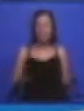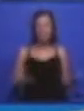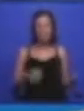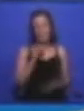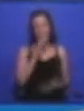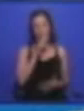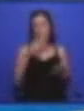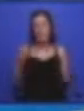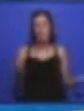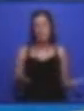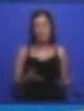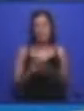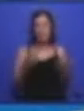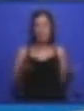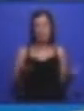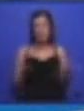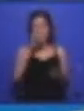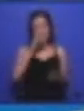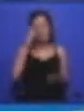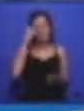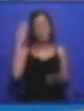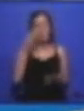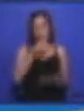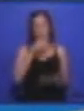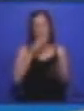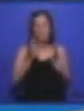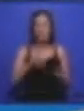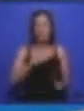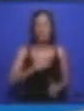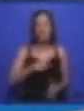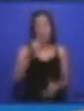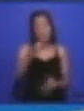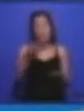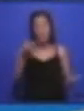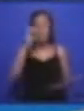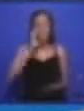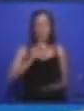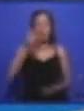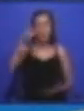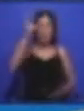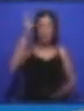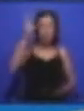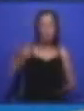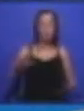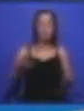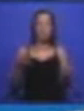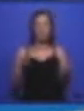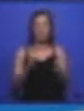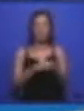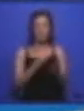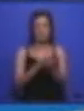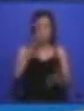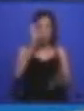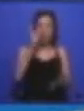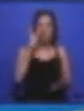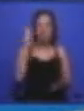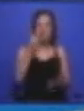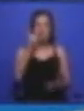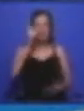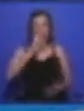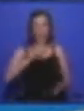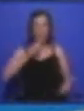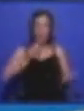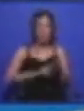pode, sei bem, mais lembrar do que falar. Gosto de ti, que és uma mulher com coragem. Tiveste sempre coragem na vida, és uma